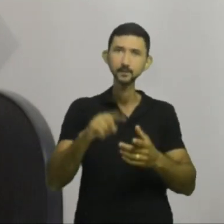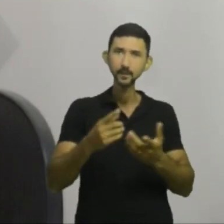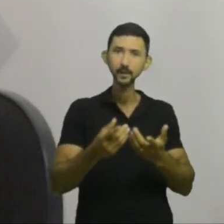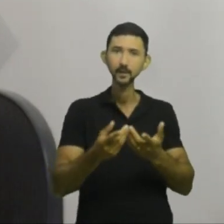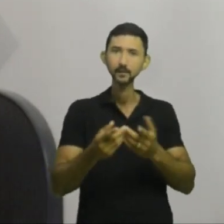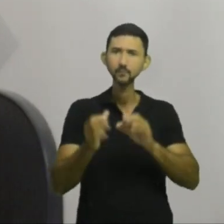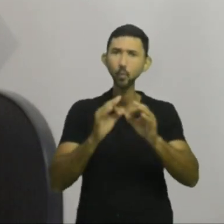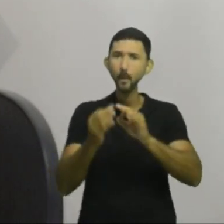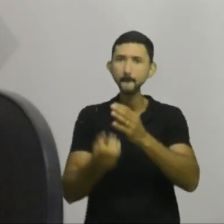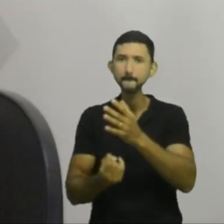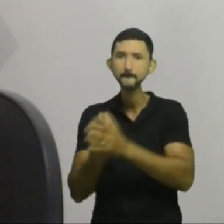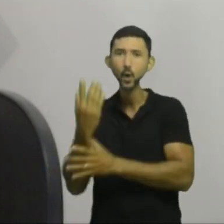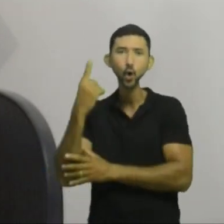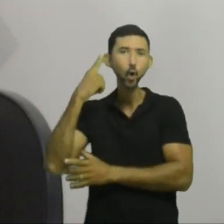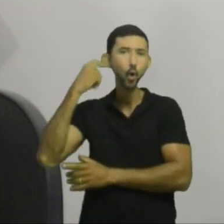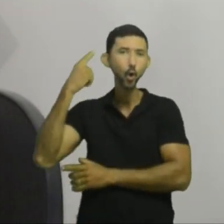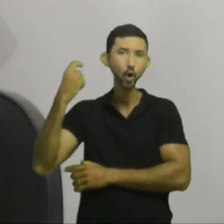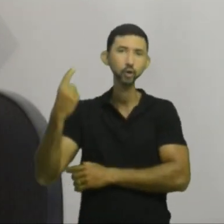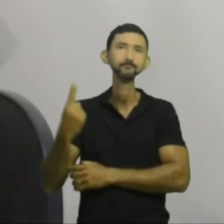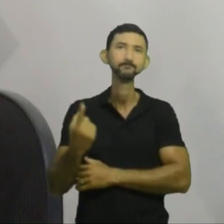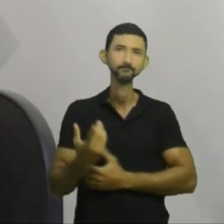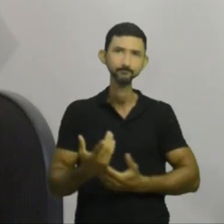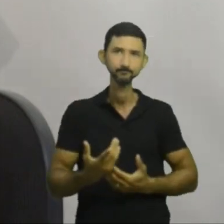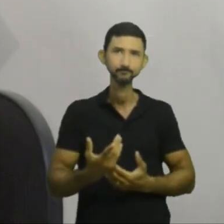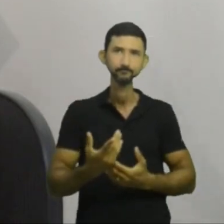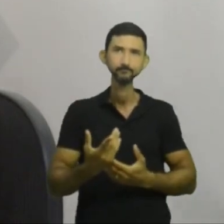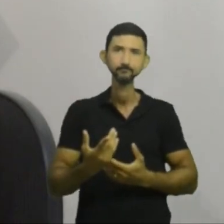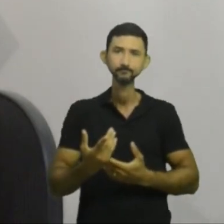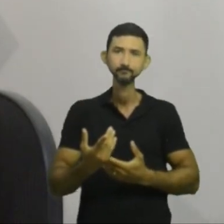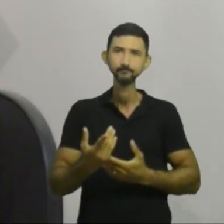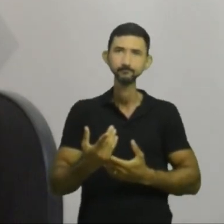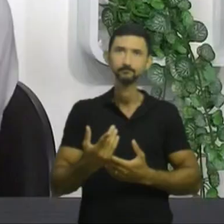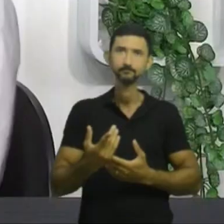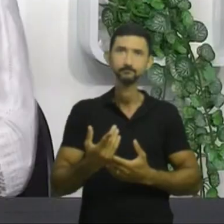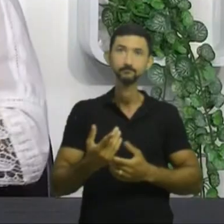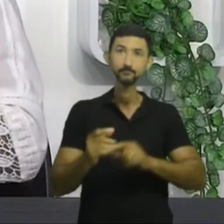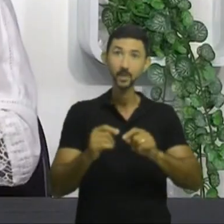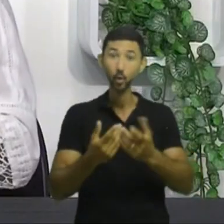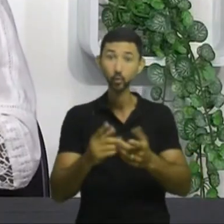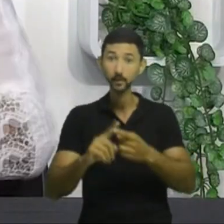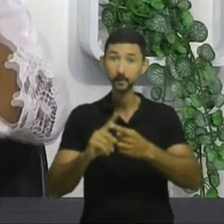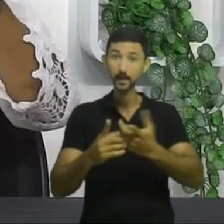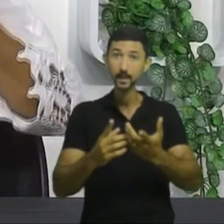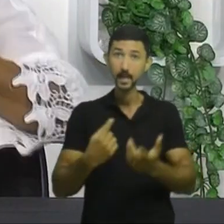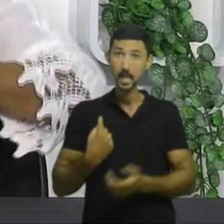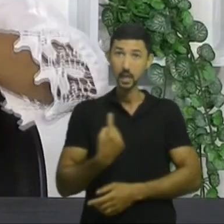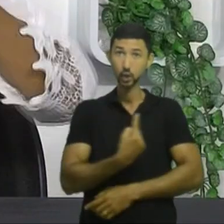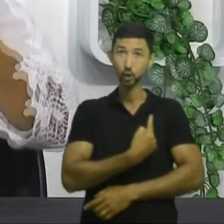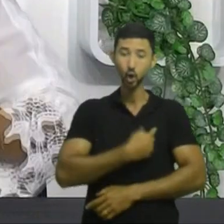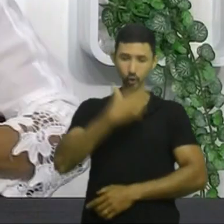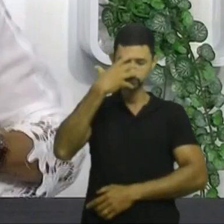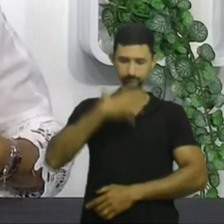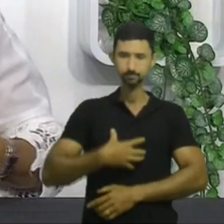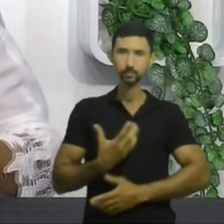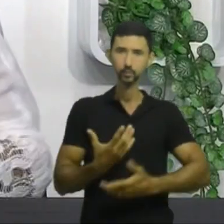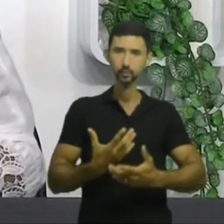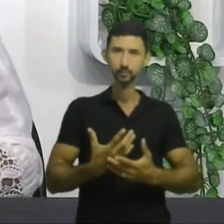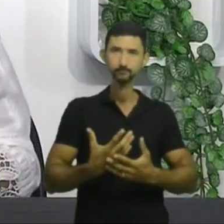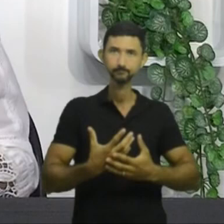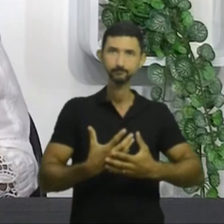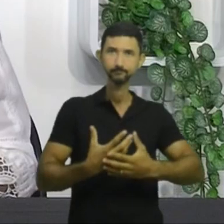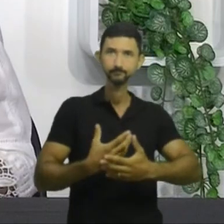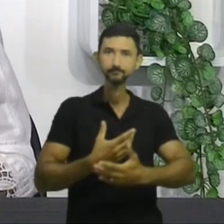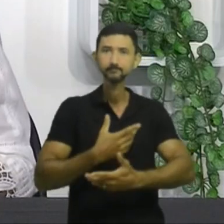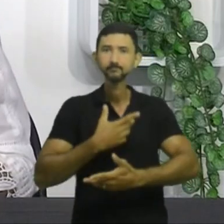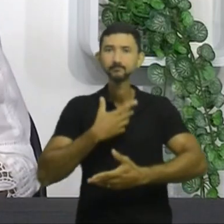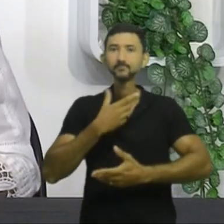formas da gente produzir sons, tá? Eles são uma das formas, mas nós que temos o nosso primeiro instrumento, que é a